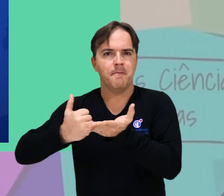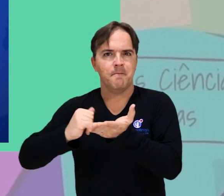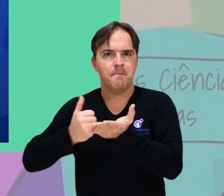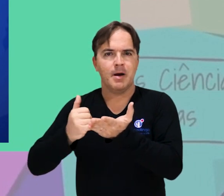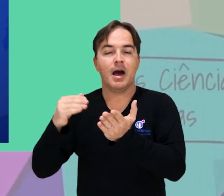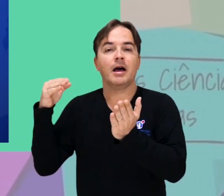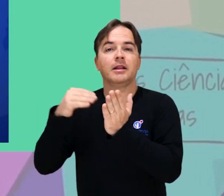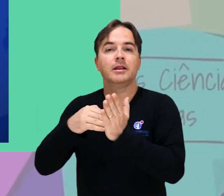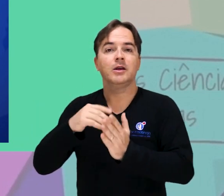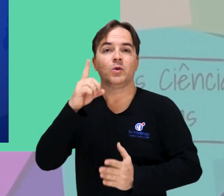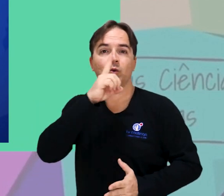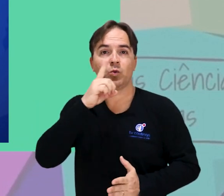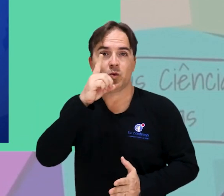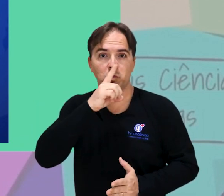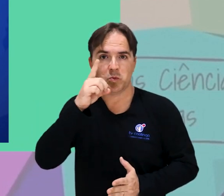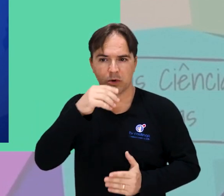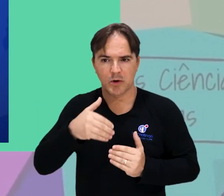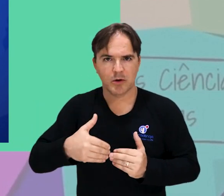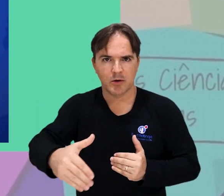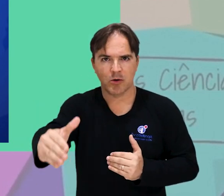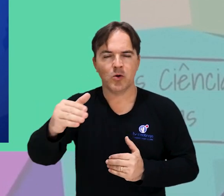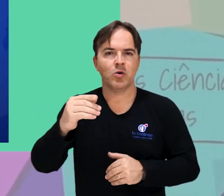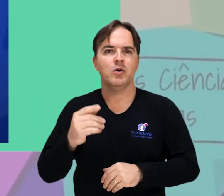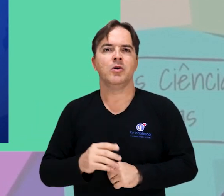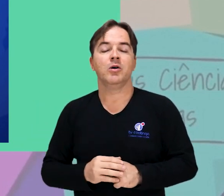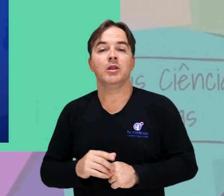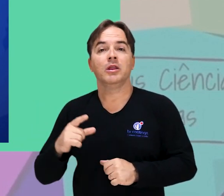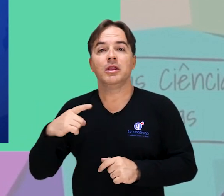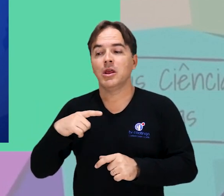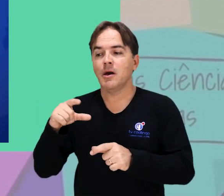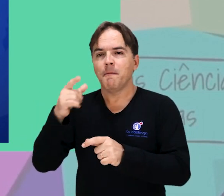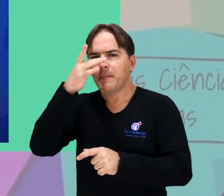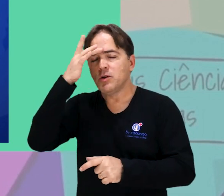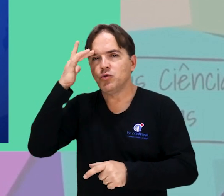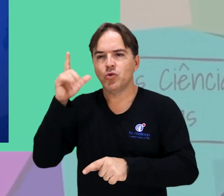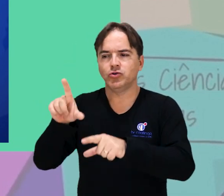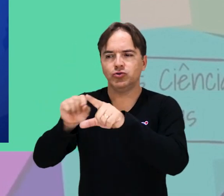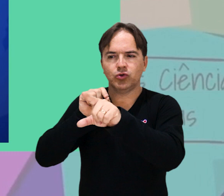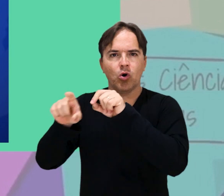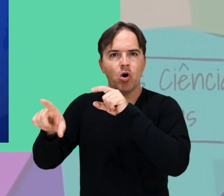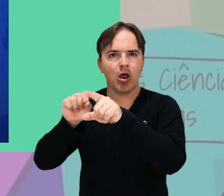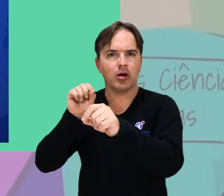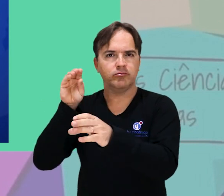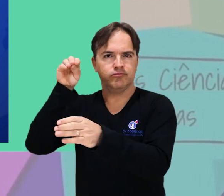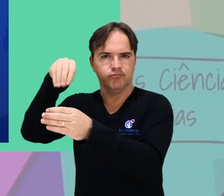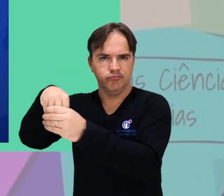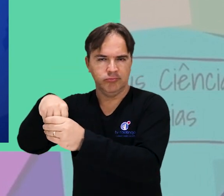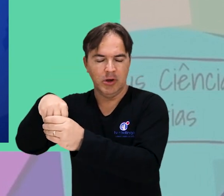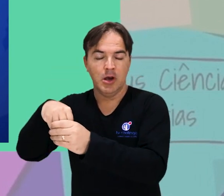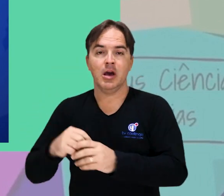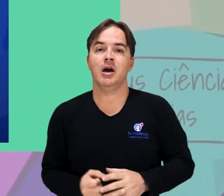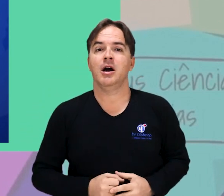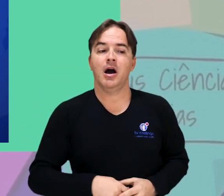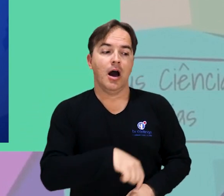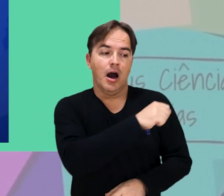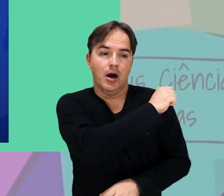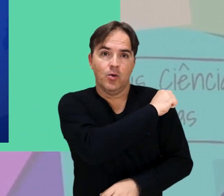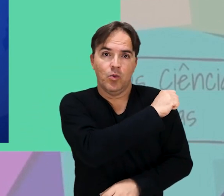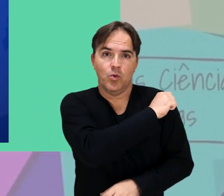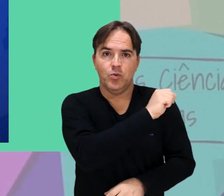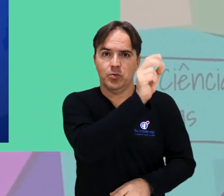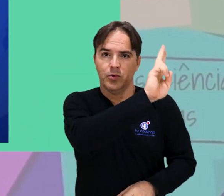de domingo para seleção de novos membros efetivos podem se candidatar estudantes da univasf